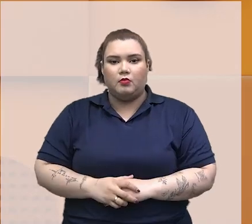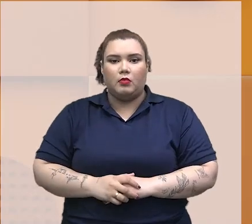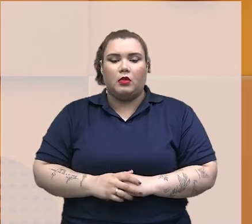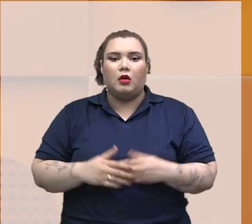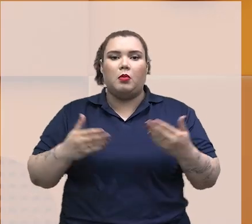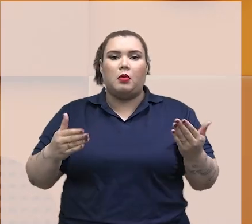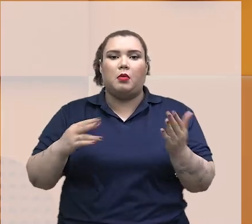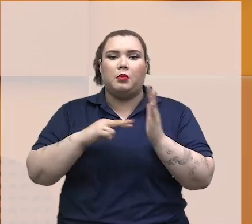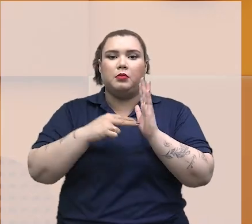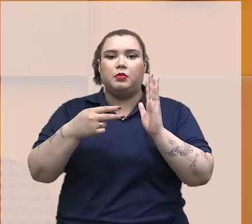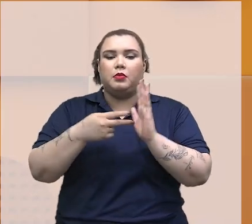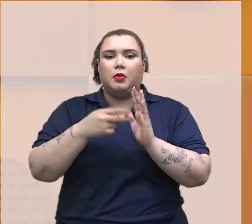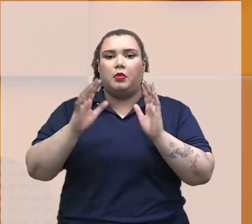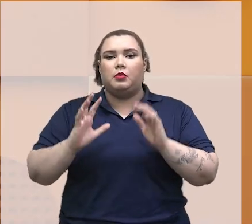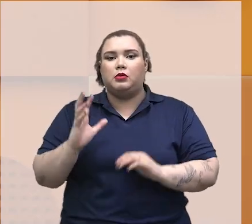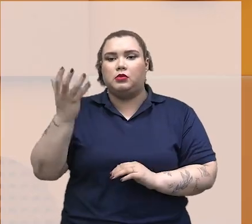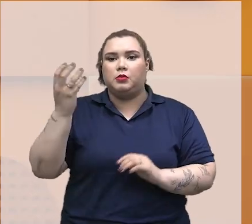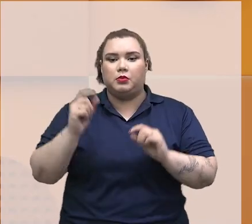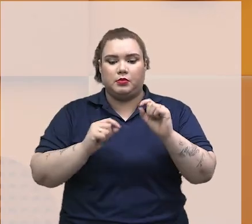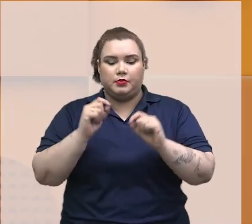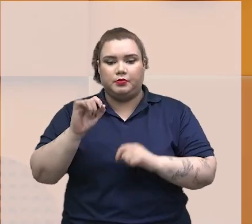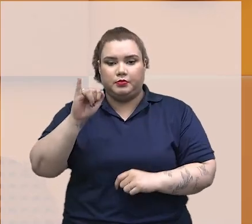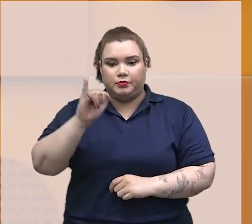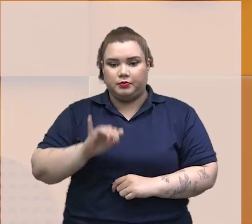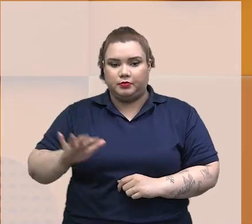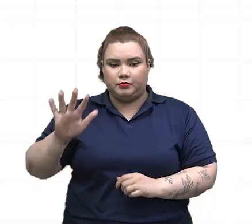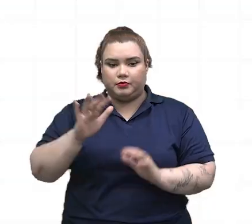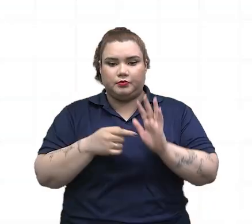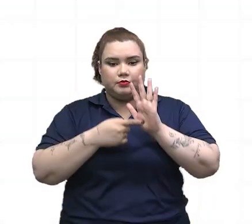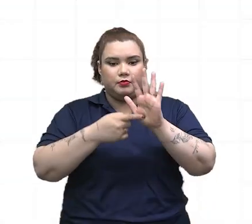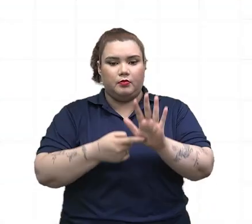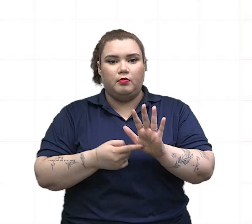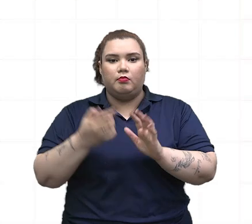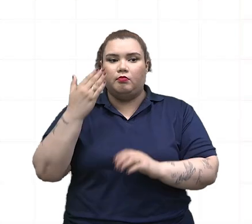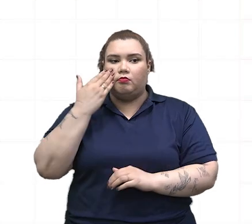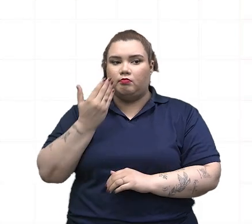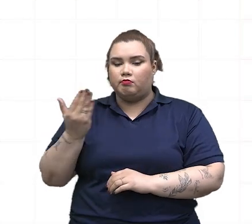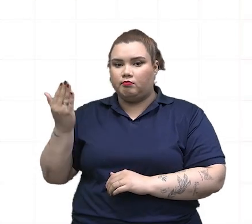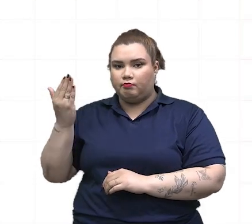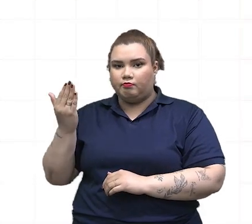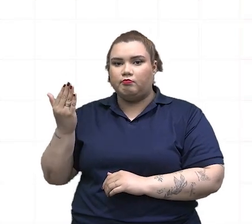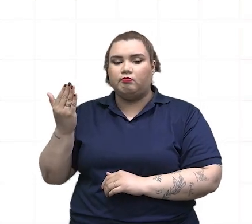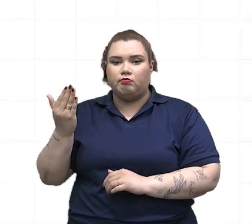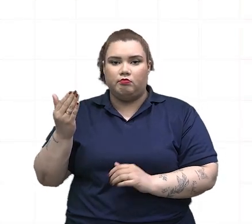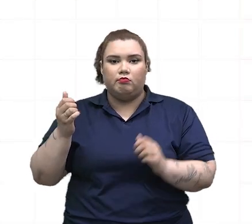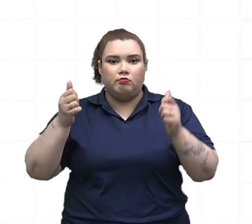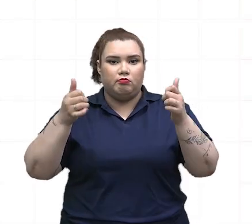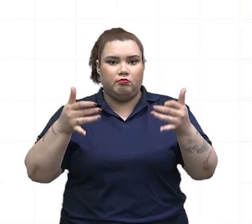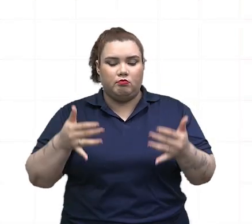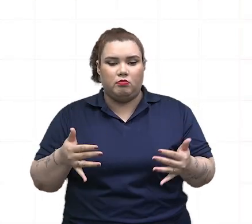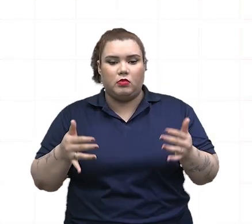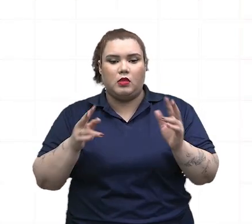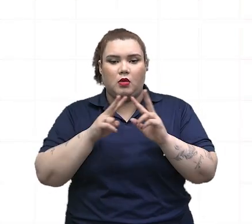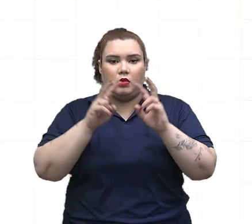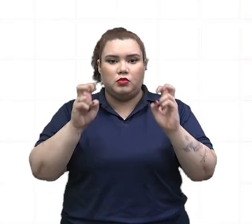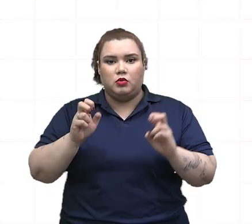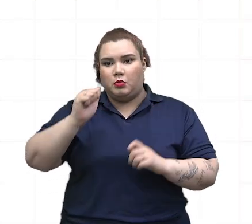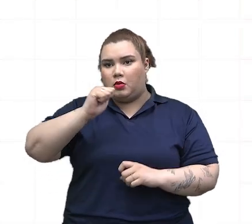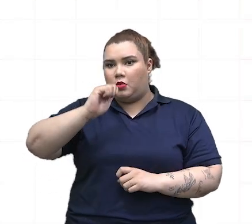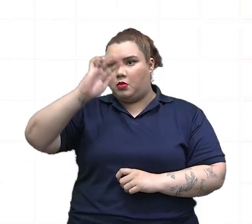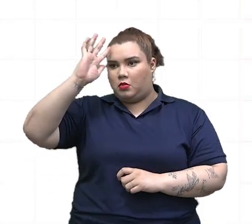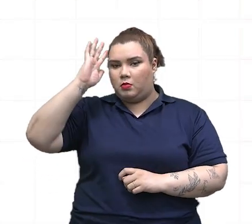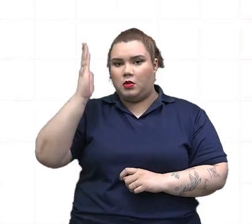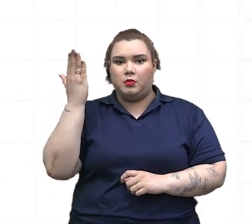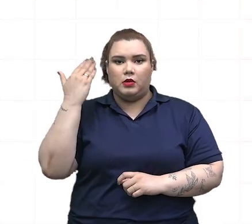o que a gente vai ver, tá certo? Olha só essa imagem, então, que nós temos. Quando a gente fala, então, da Roma Antiga, nós